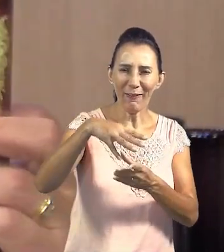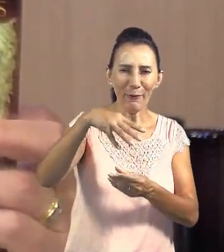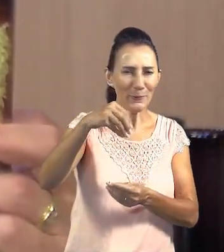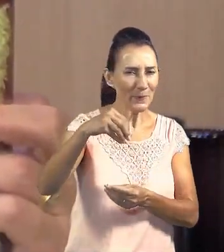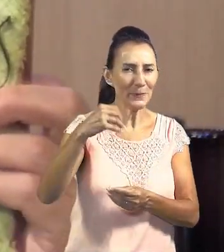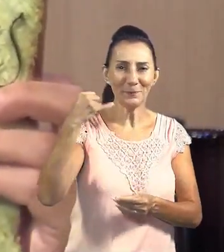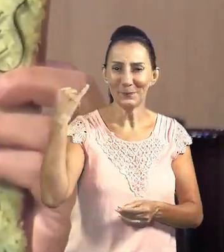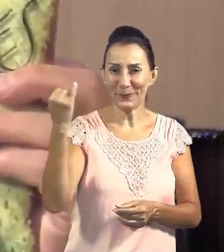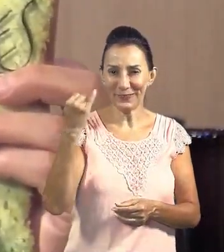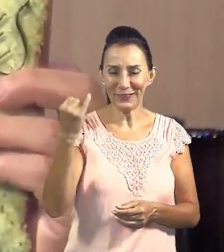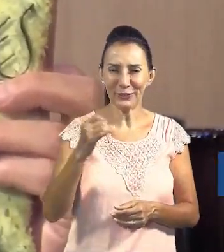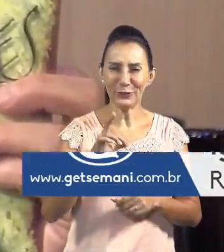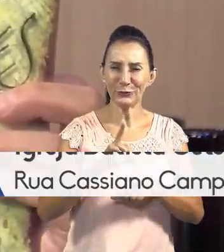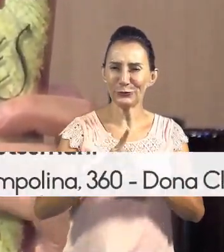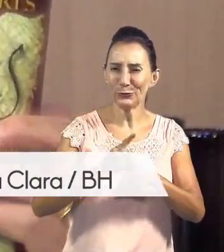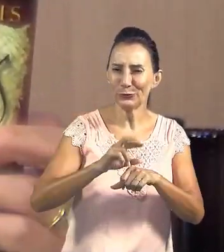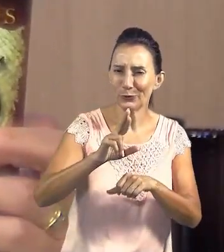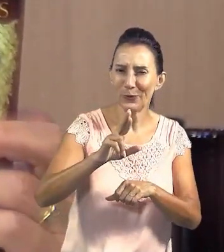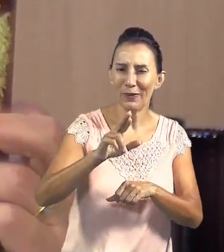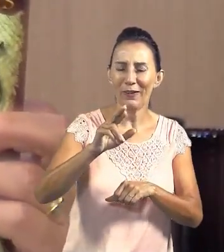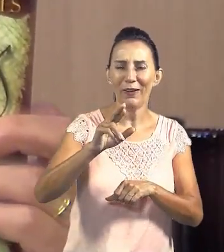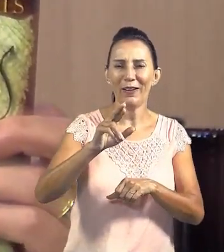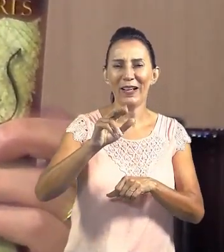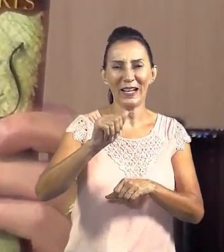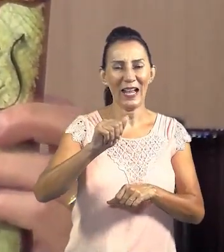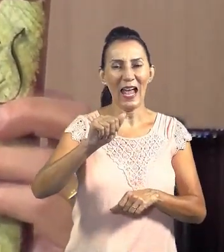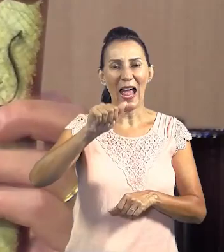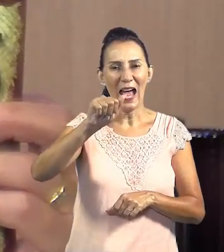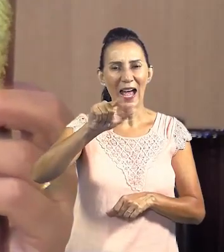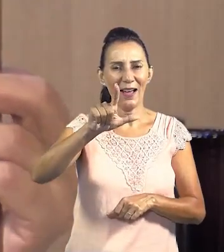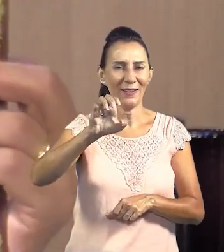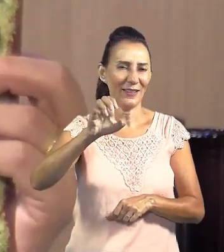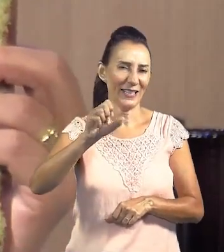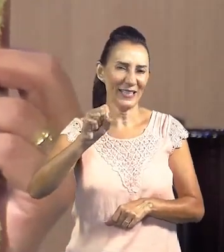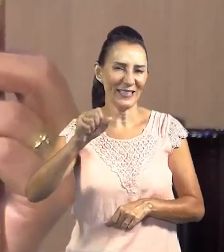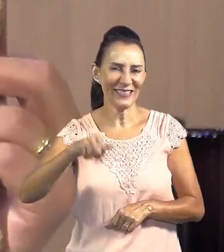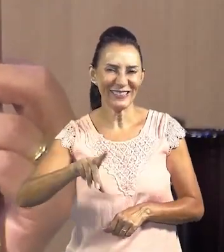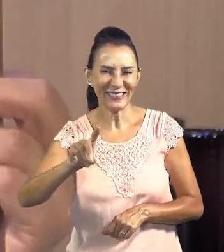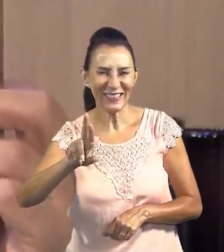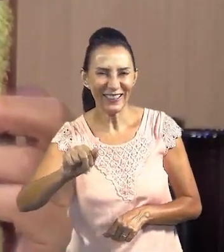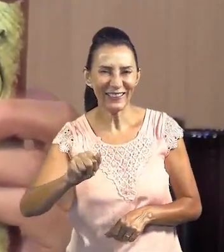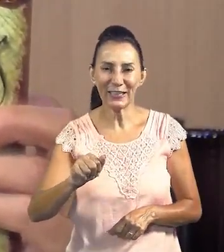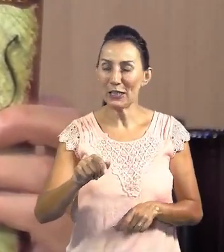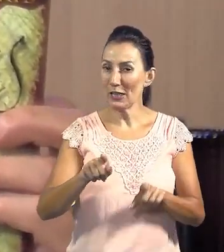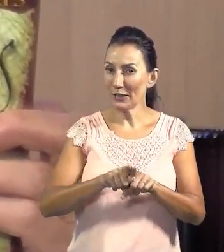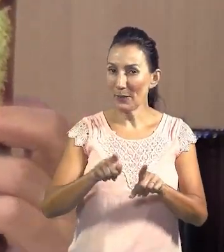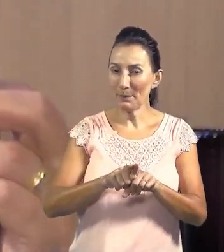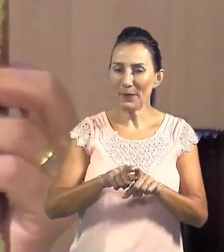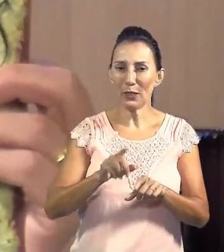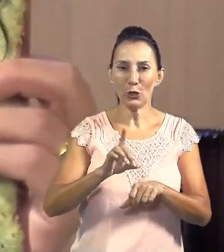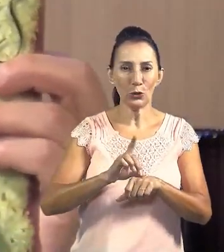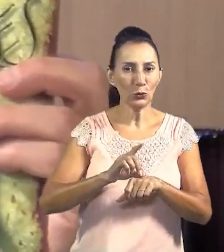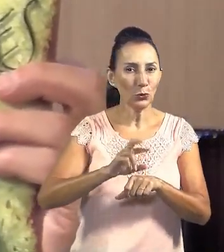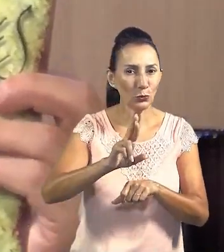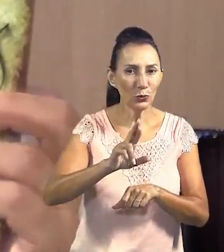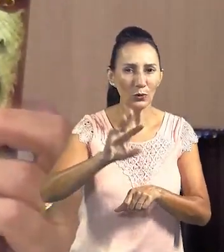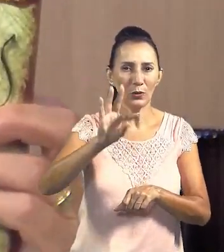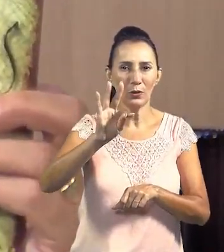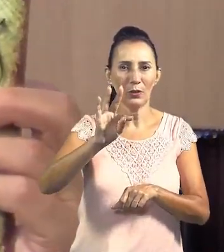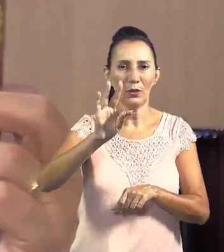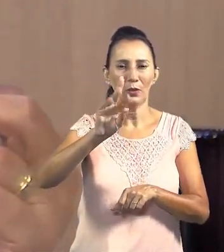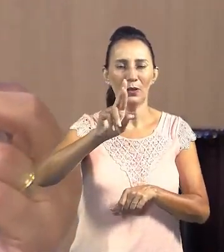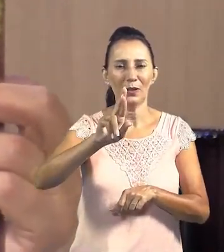Vai ser muito importante. Doutora Alessandra, uma grande médica preletora, doutora Juliana, o doutor